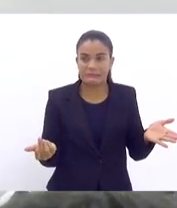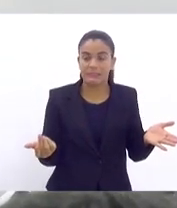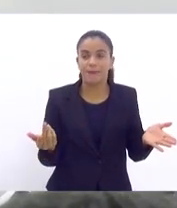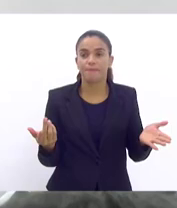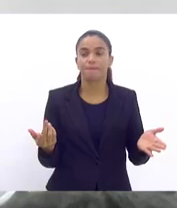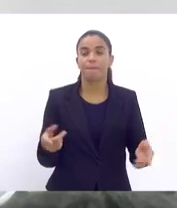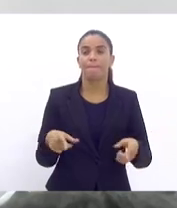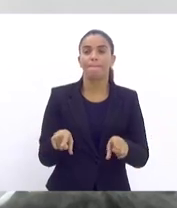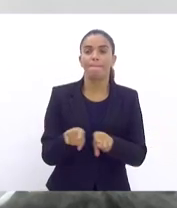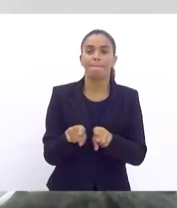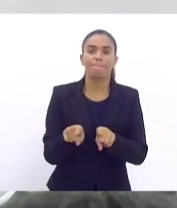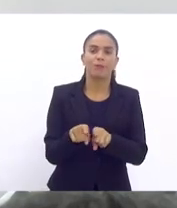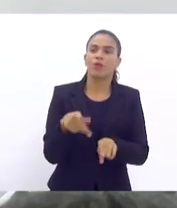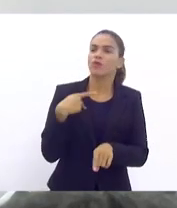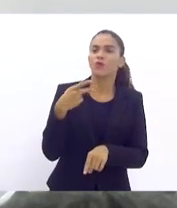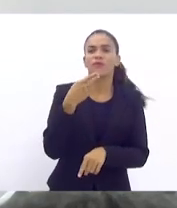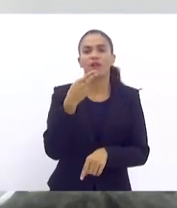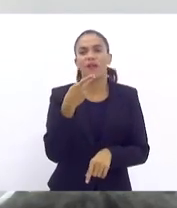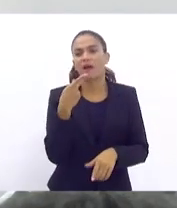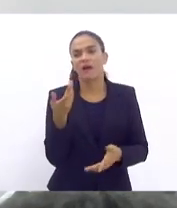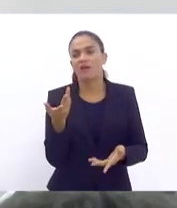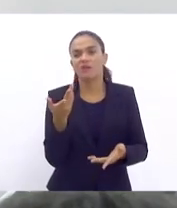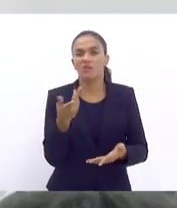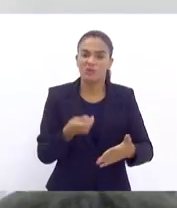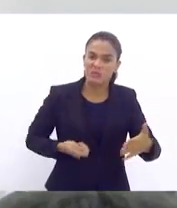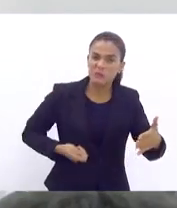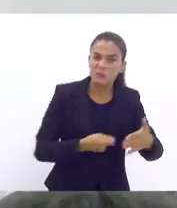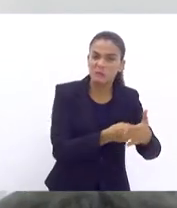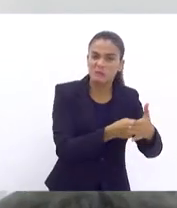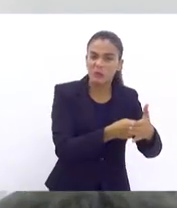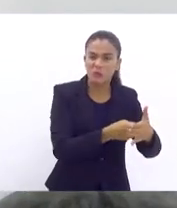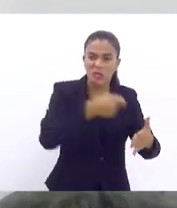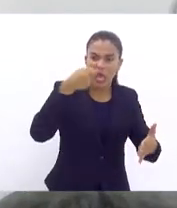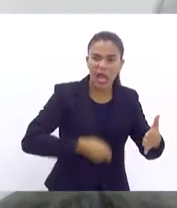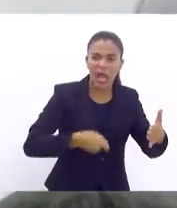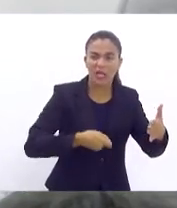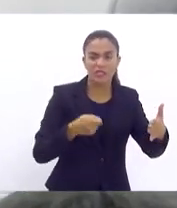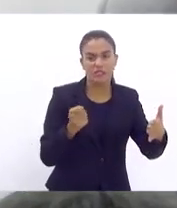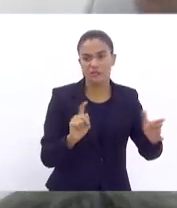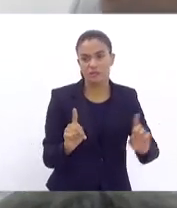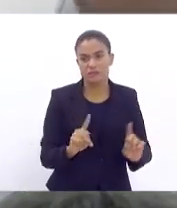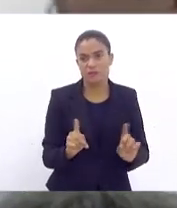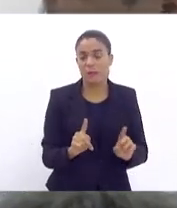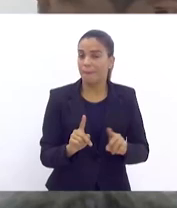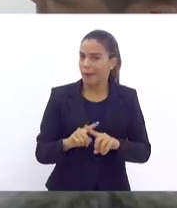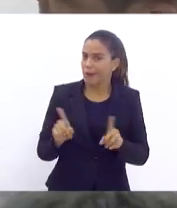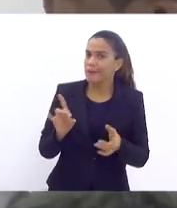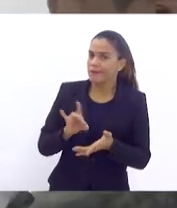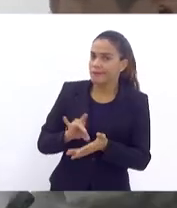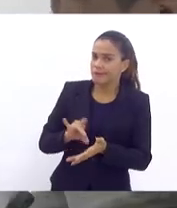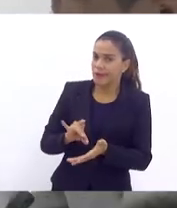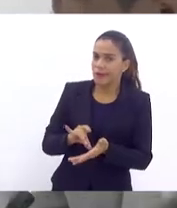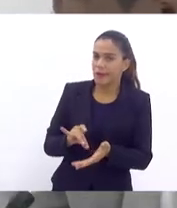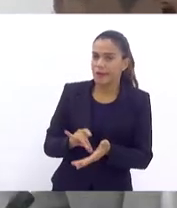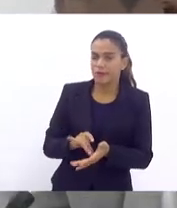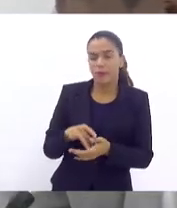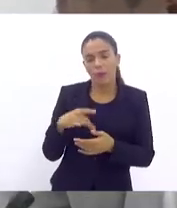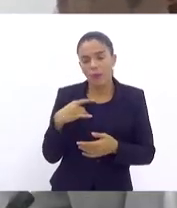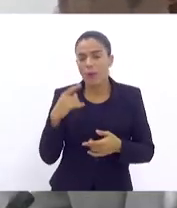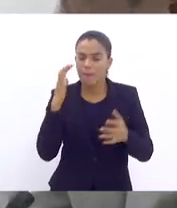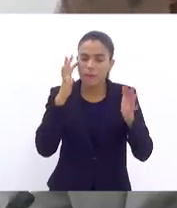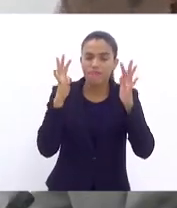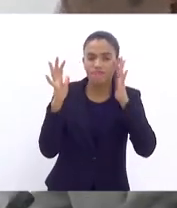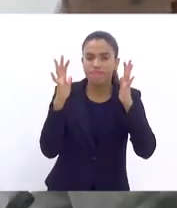não é não tô sendo aqui impositivo nem radical não mas é que de fato consideram com todo carinho